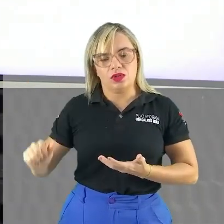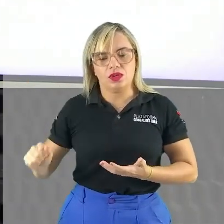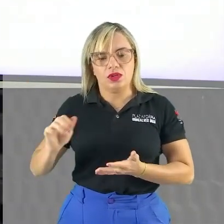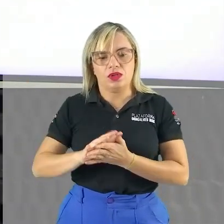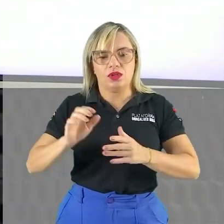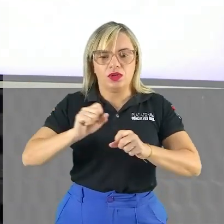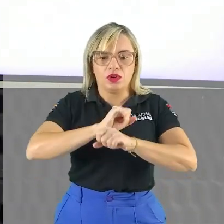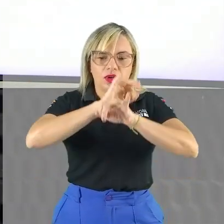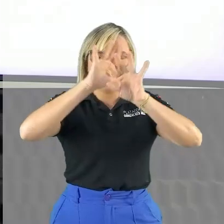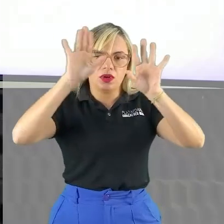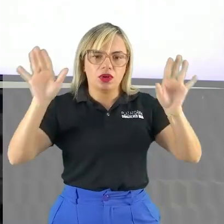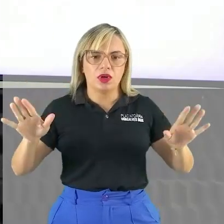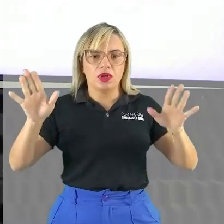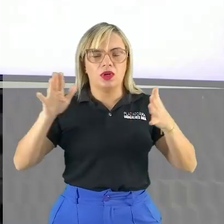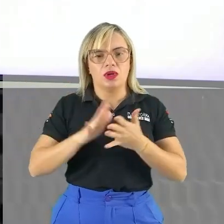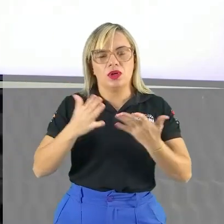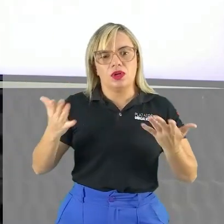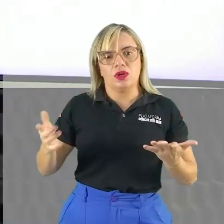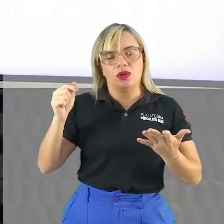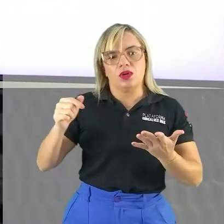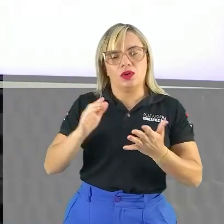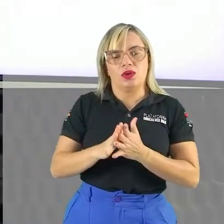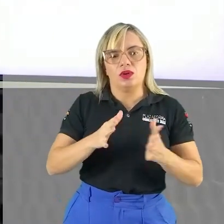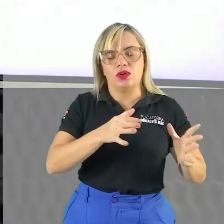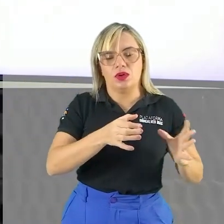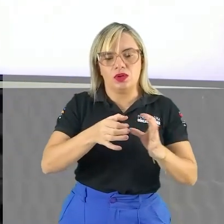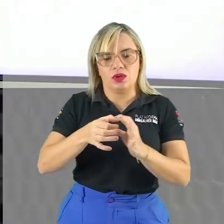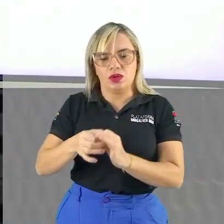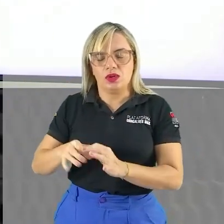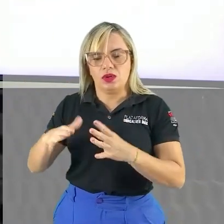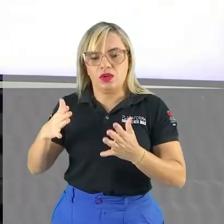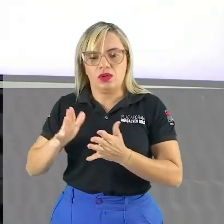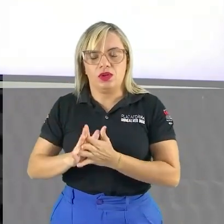falando de uma dimensão, né, a